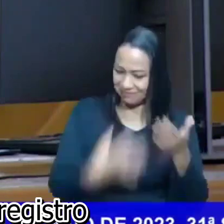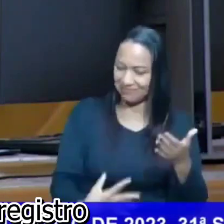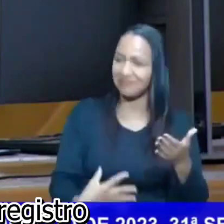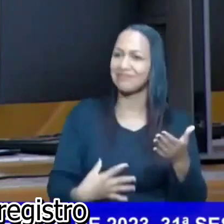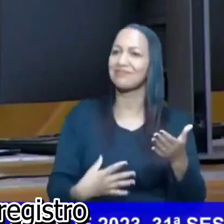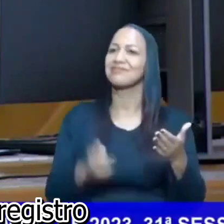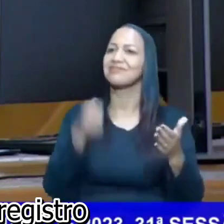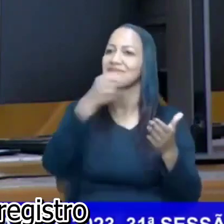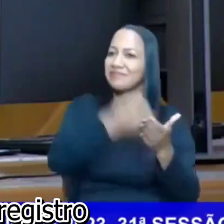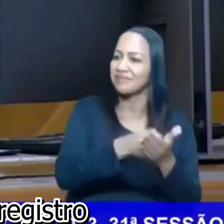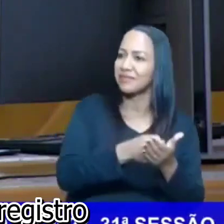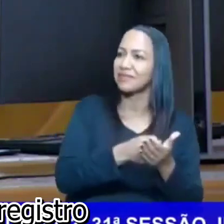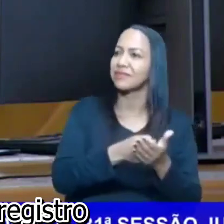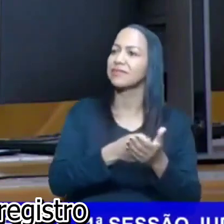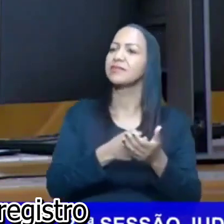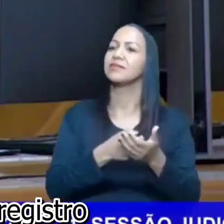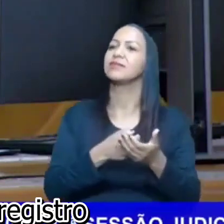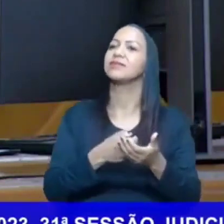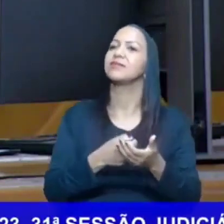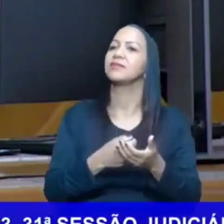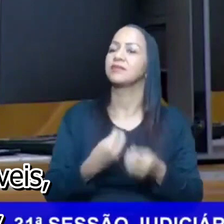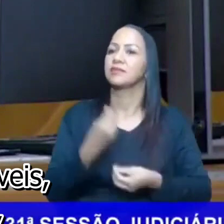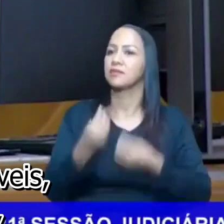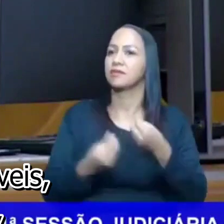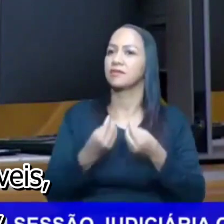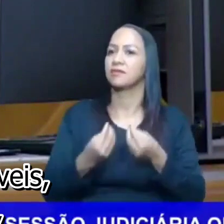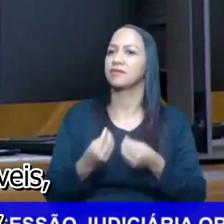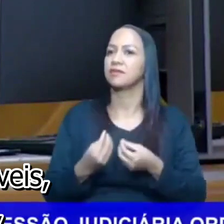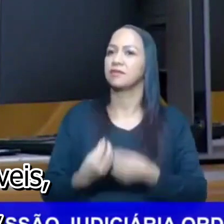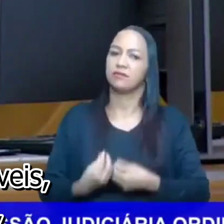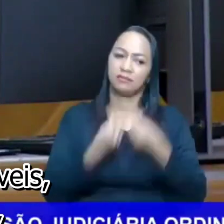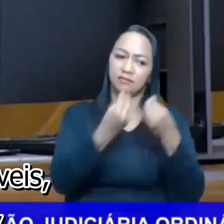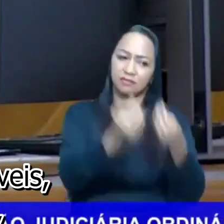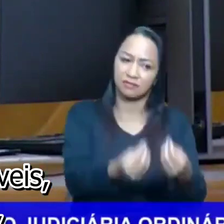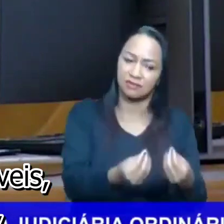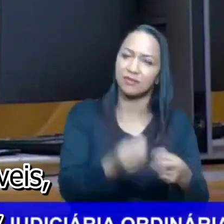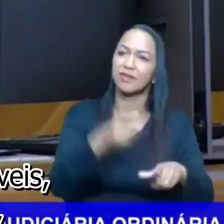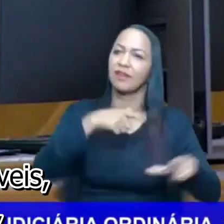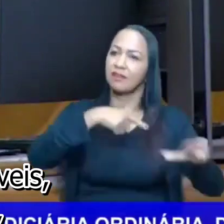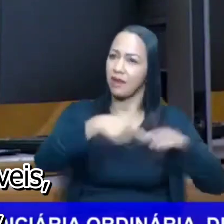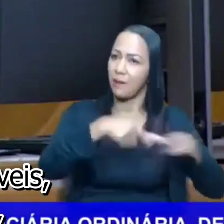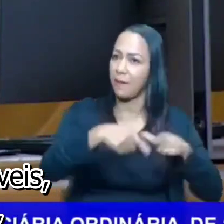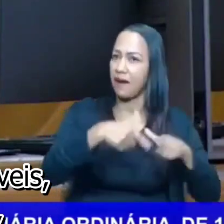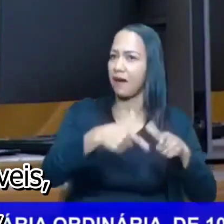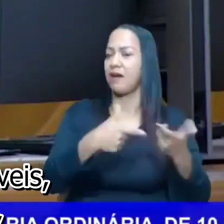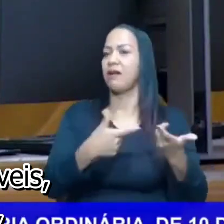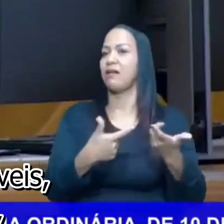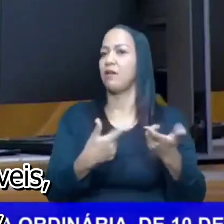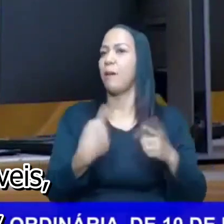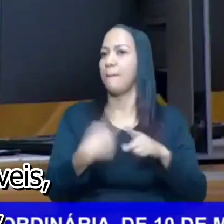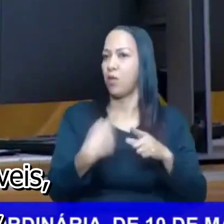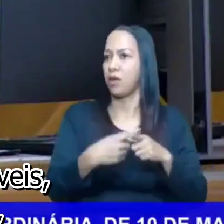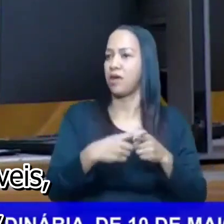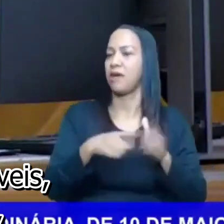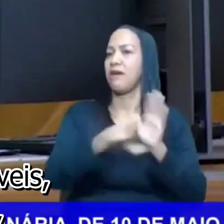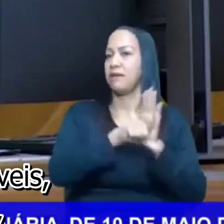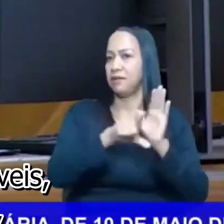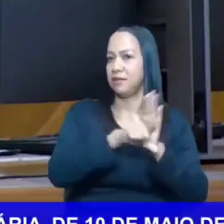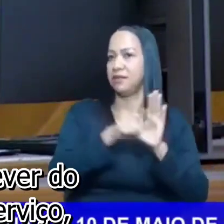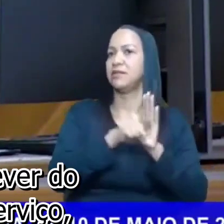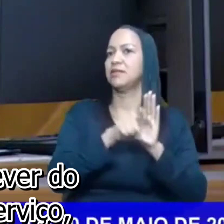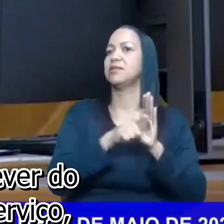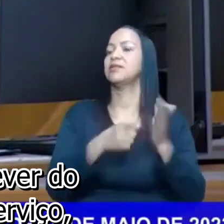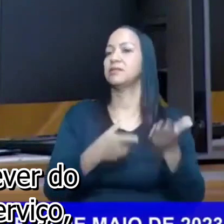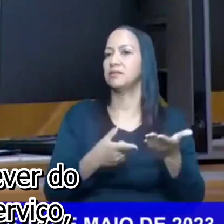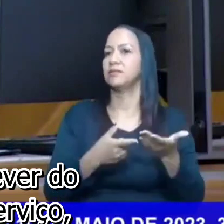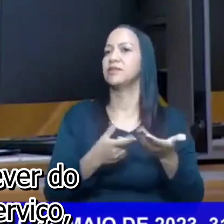ou a desnecessidade de registro como doação de bens ou serviços estimáveis, porque a própria legislação veda isso, mas, nessas